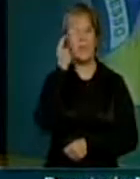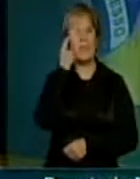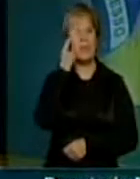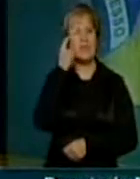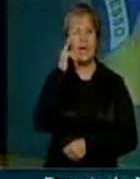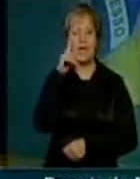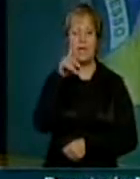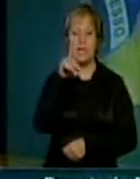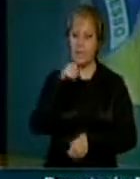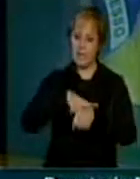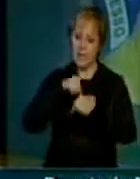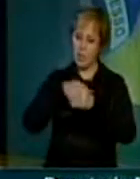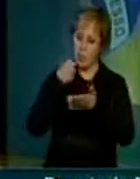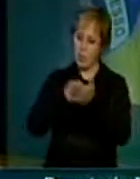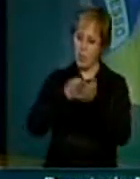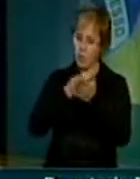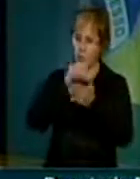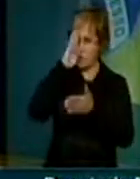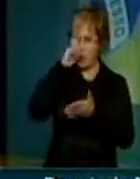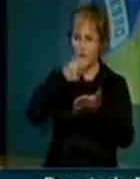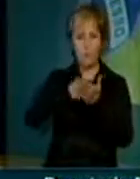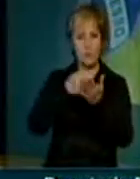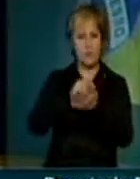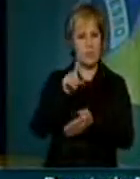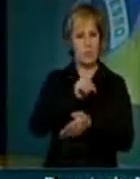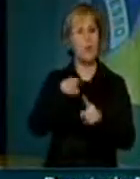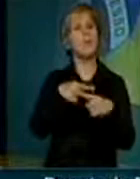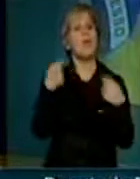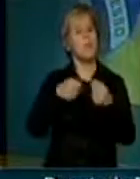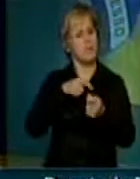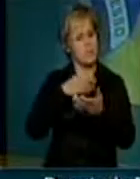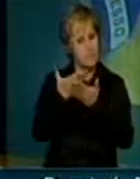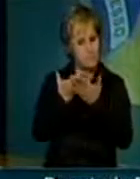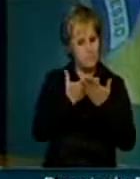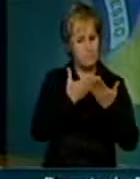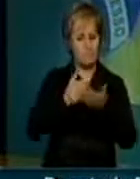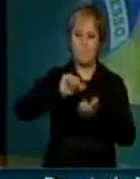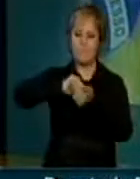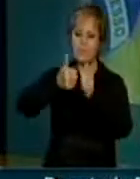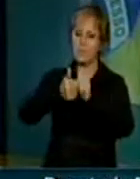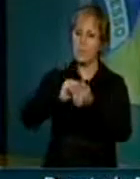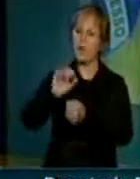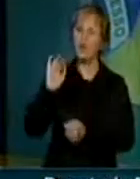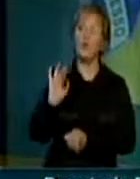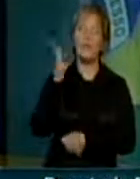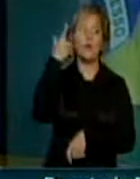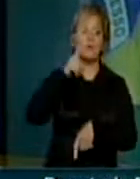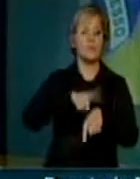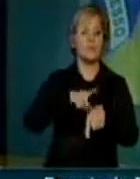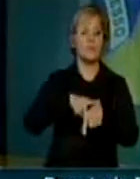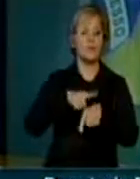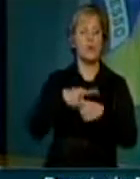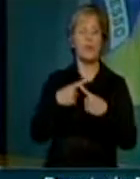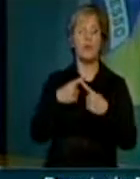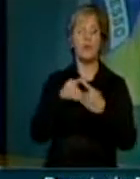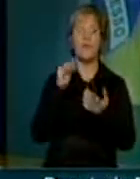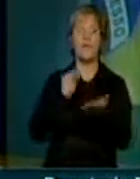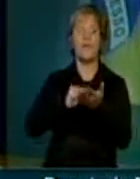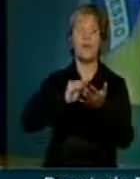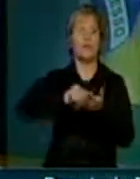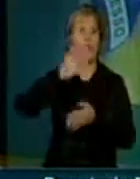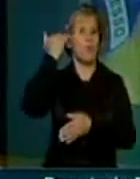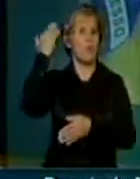militar neste país, para que possamos analisar o que aconteceu neste país da ausência de